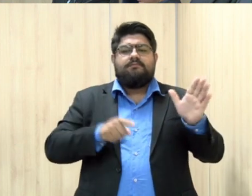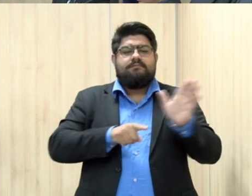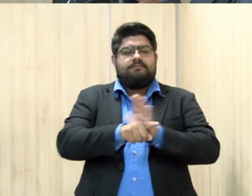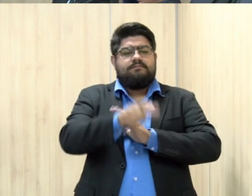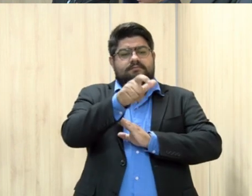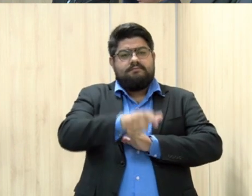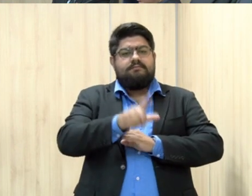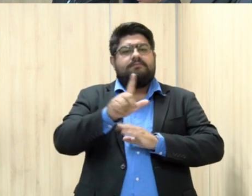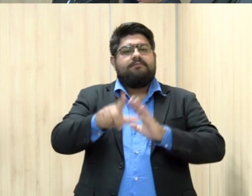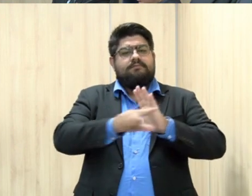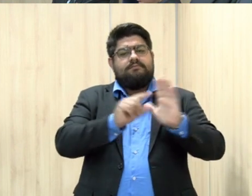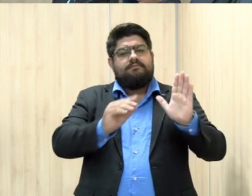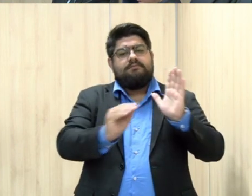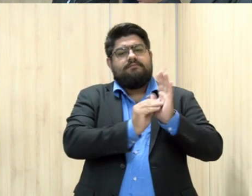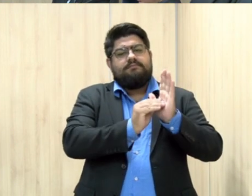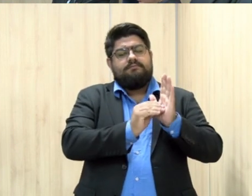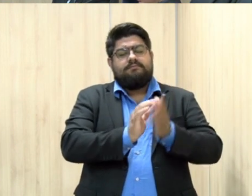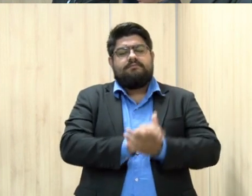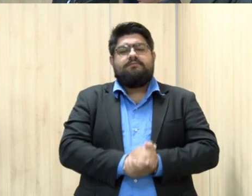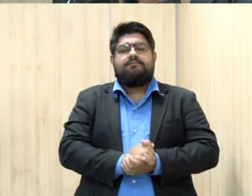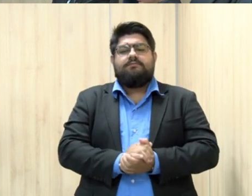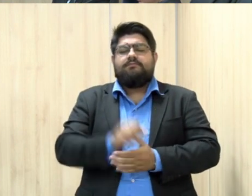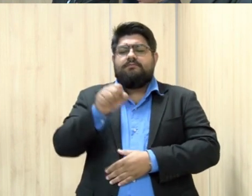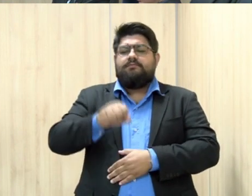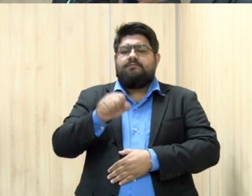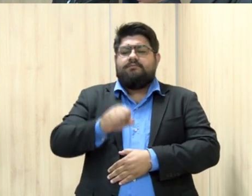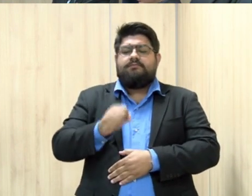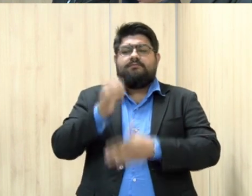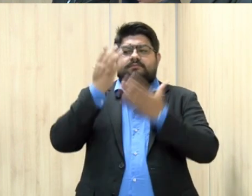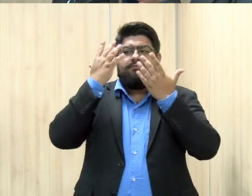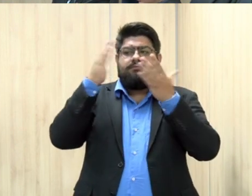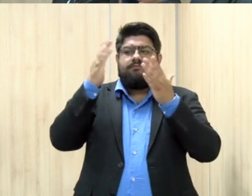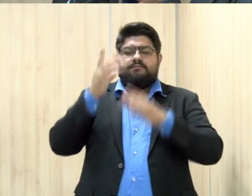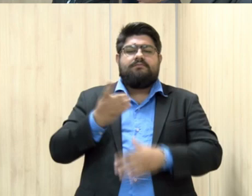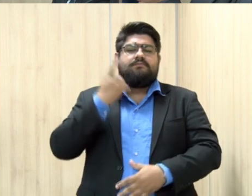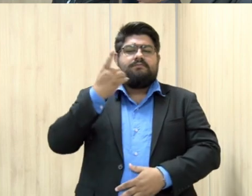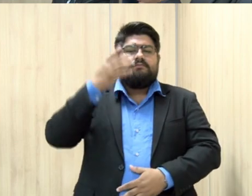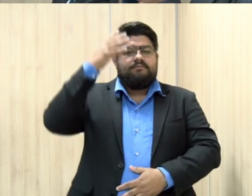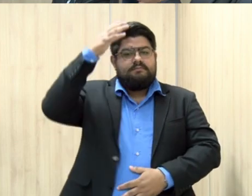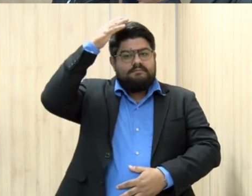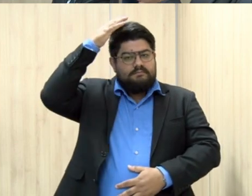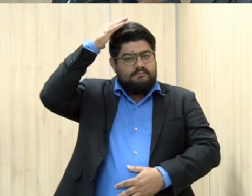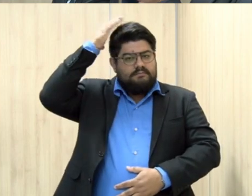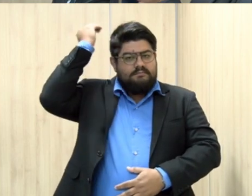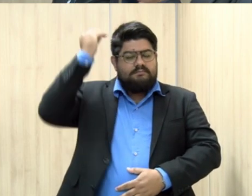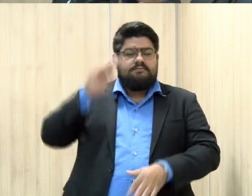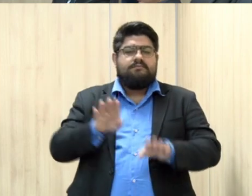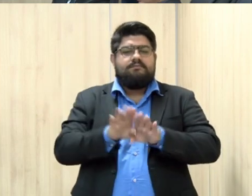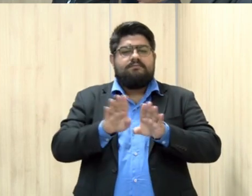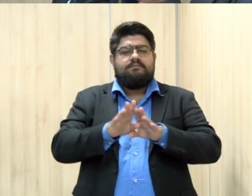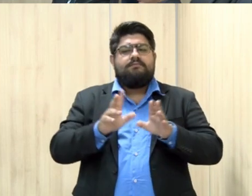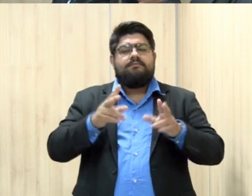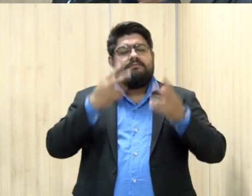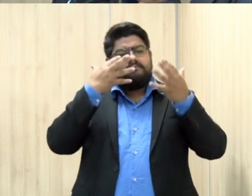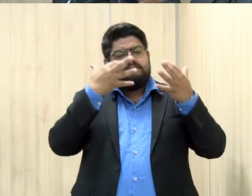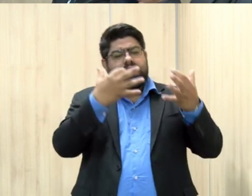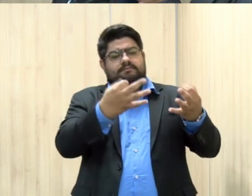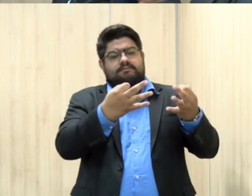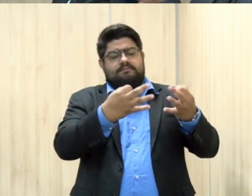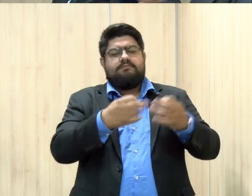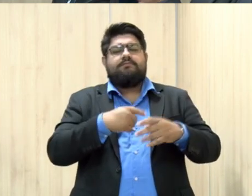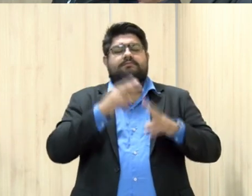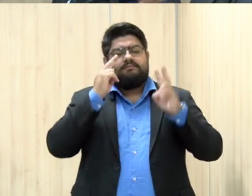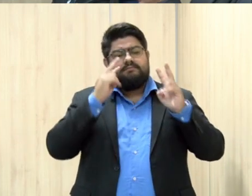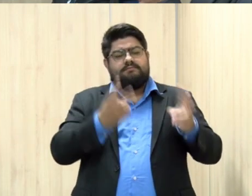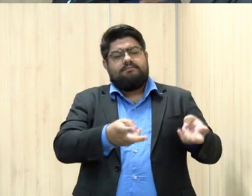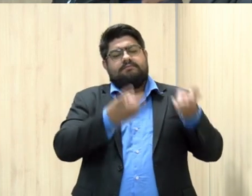é só em relação a emenda sim parabenizar o deputado Rodrigo Camargo por estar tão atento né e